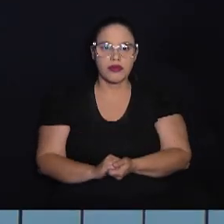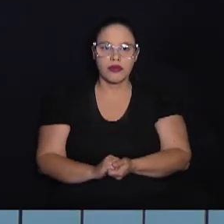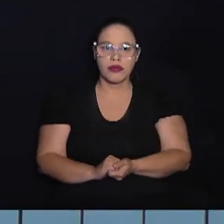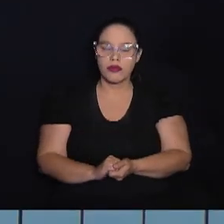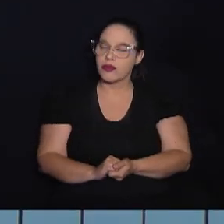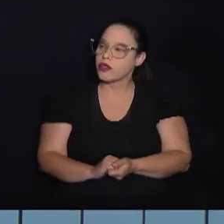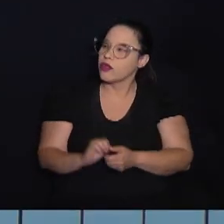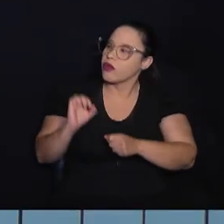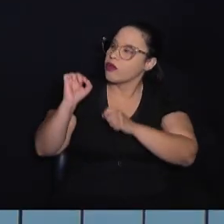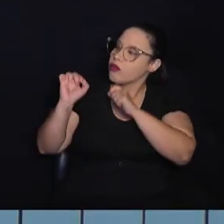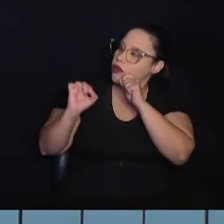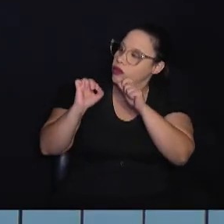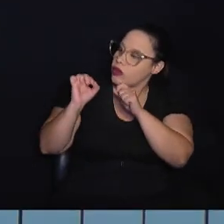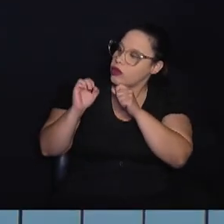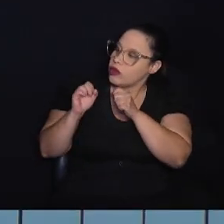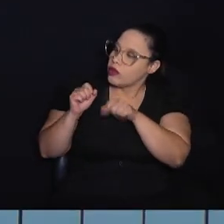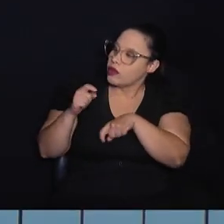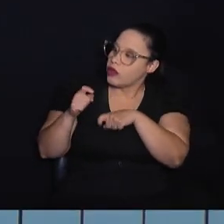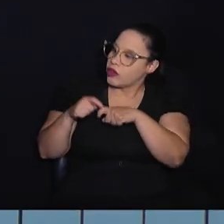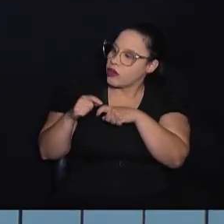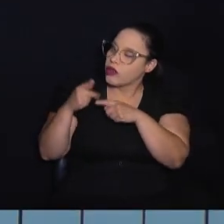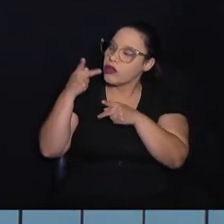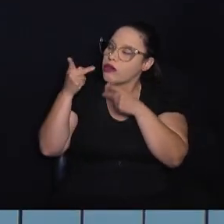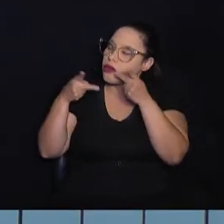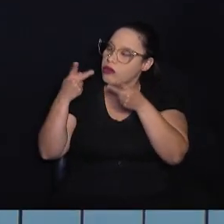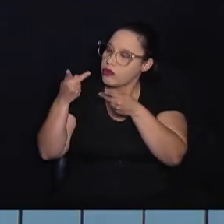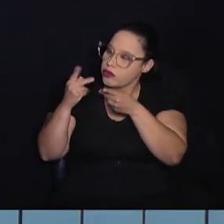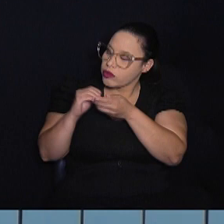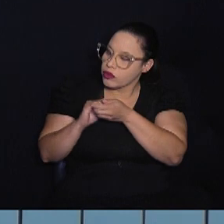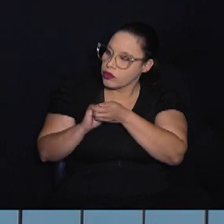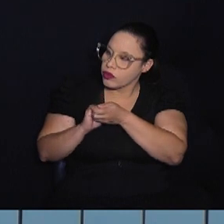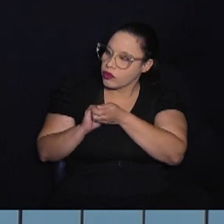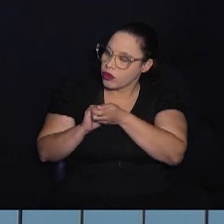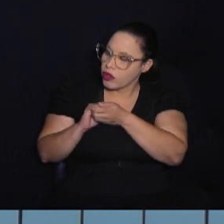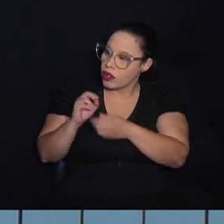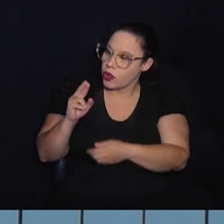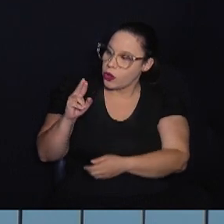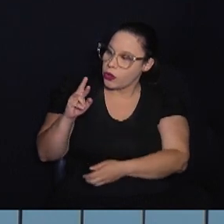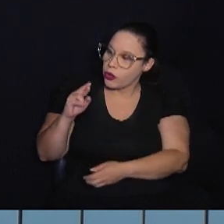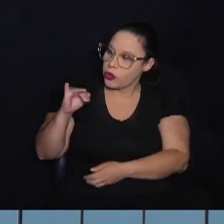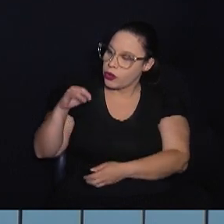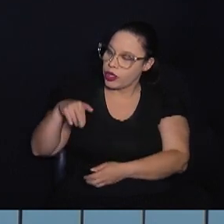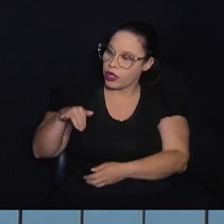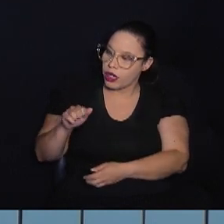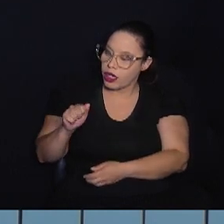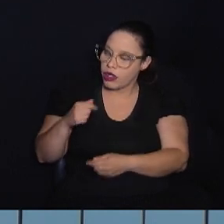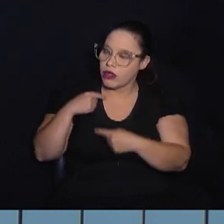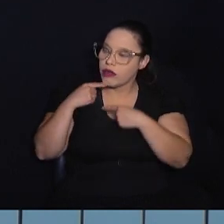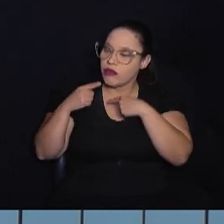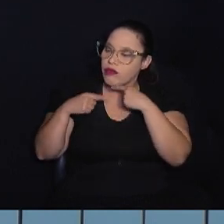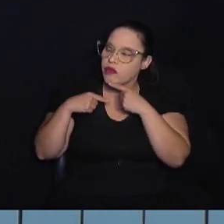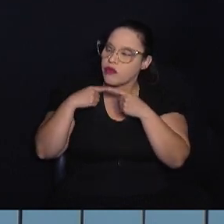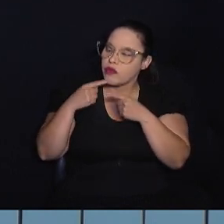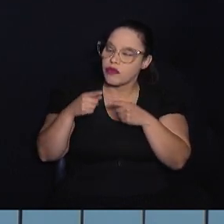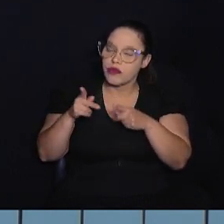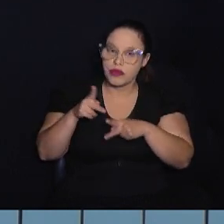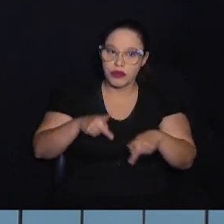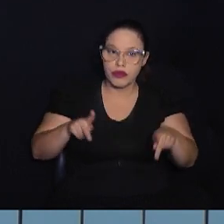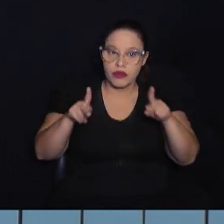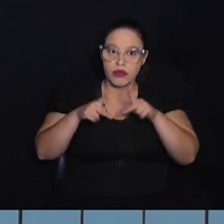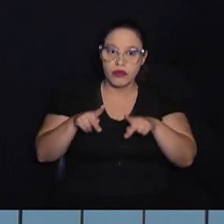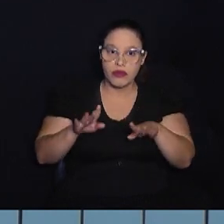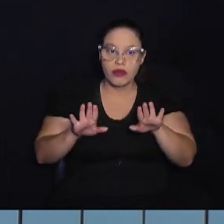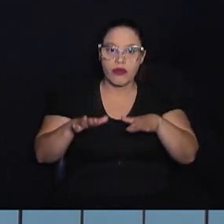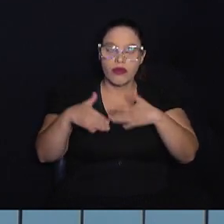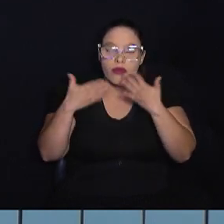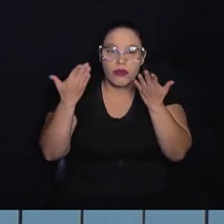A questão também, né, doutor, como o senhor disse, dessa infecção urinária, é até uma dúvida que gera, né, na população.